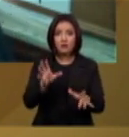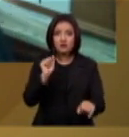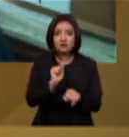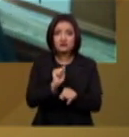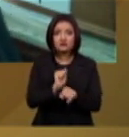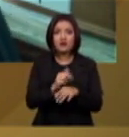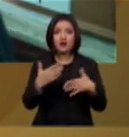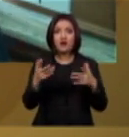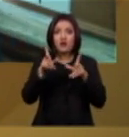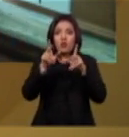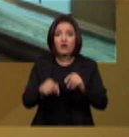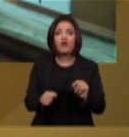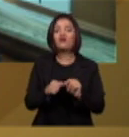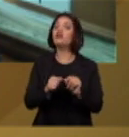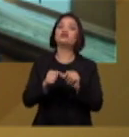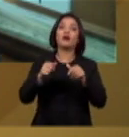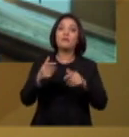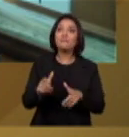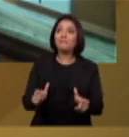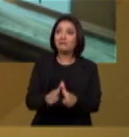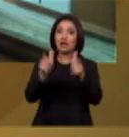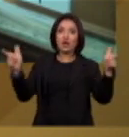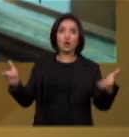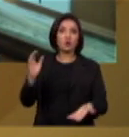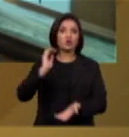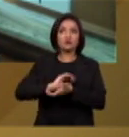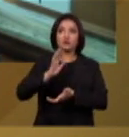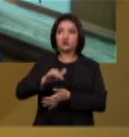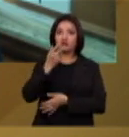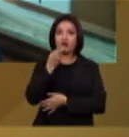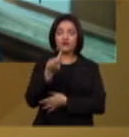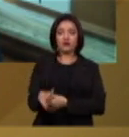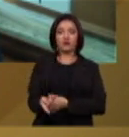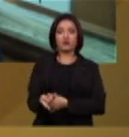pela ilustrada maioria do Supremo.